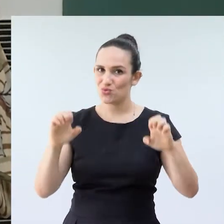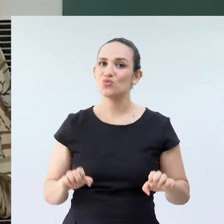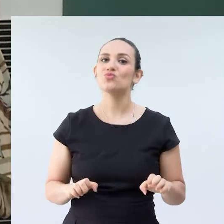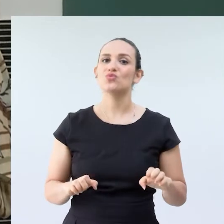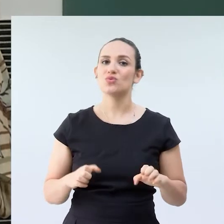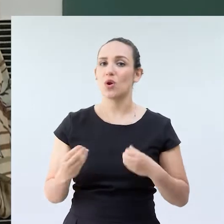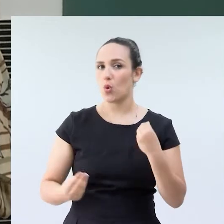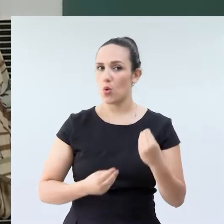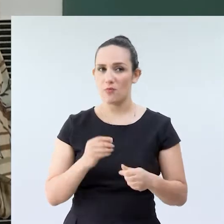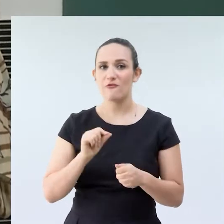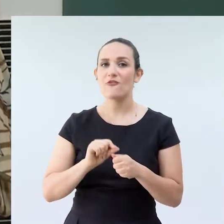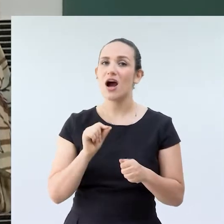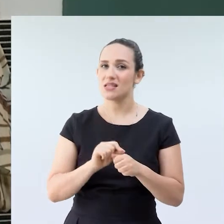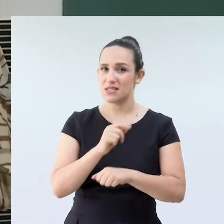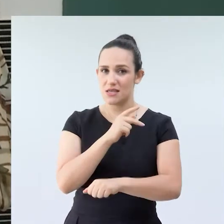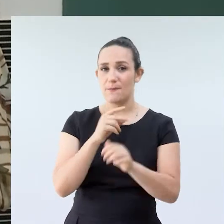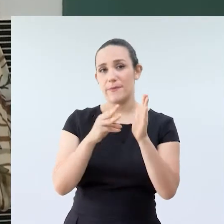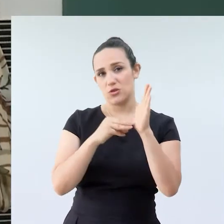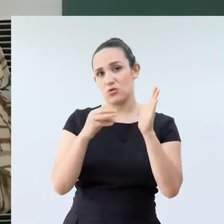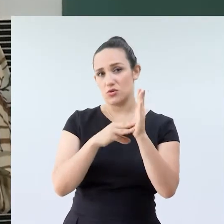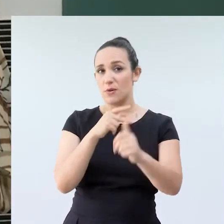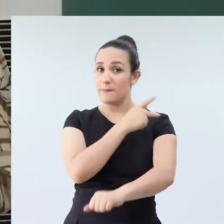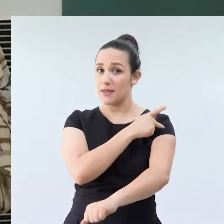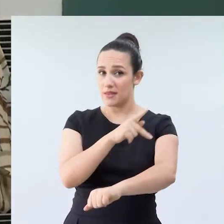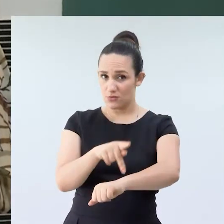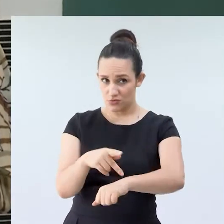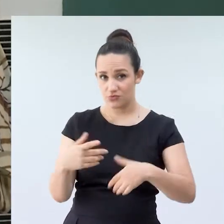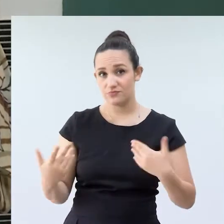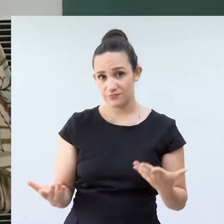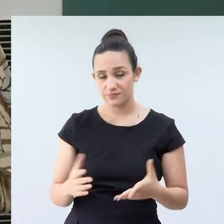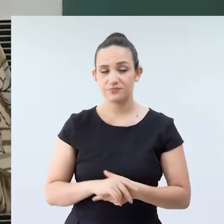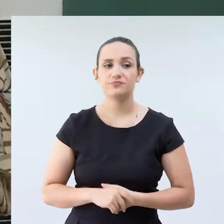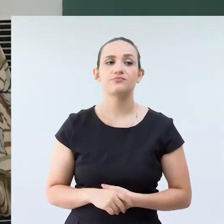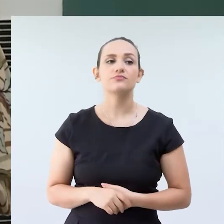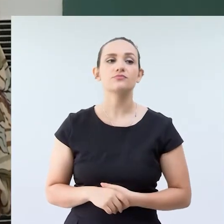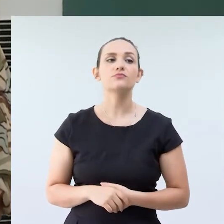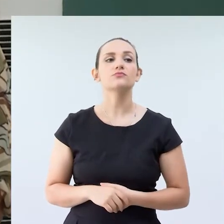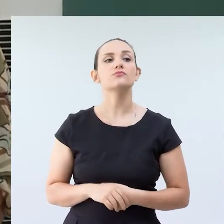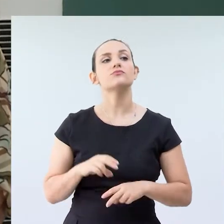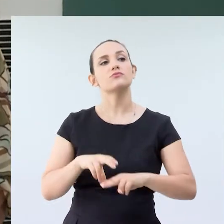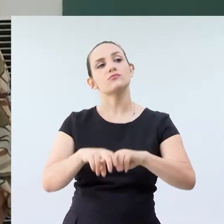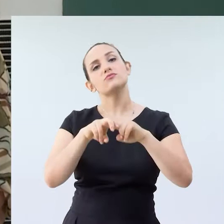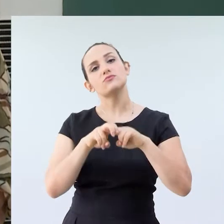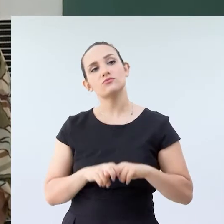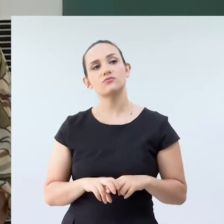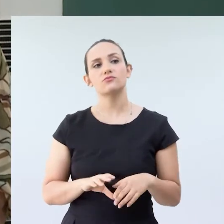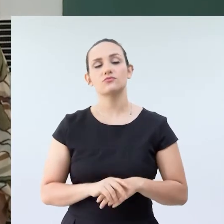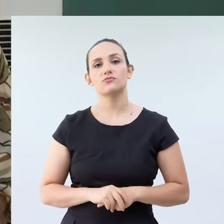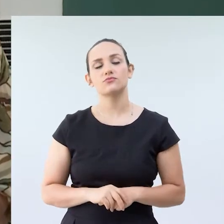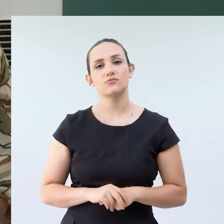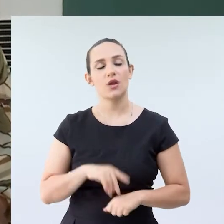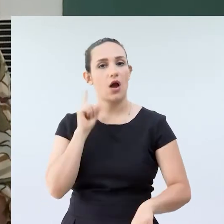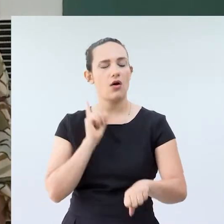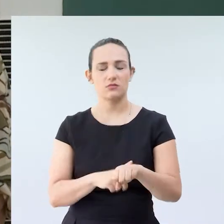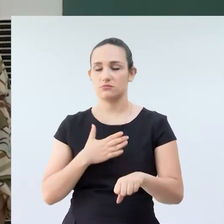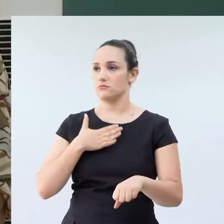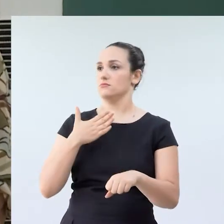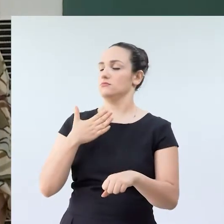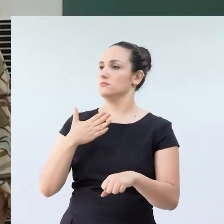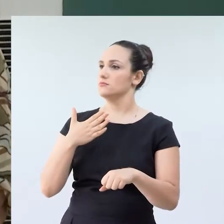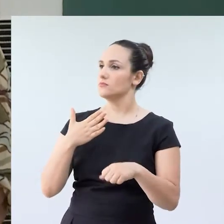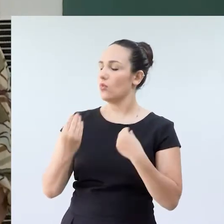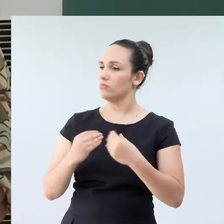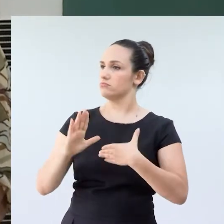do pedagógico, né? Então, essa escola, nós nos vimos assim pegos de uma extrema